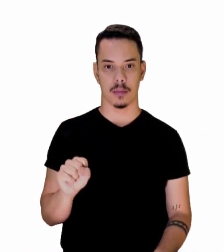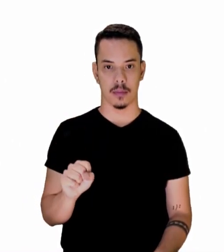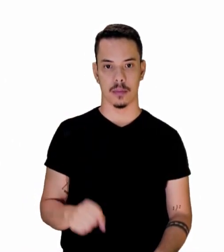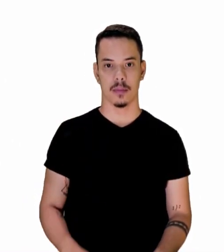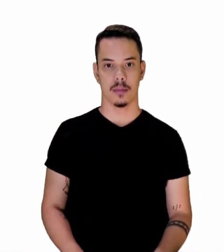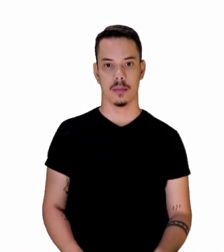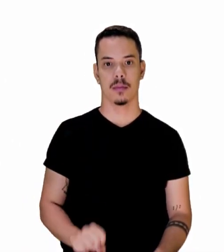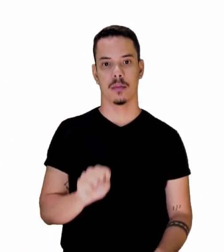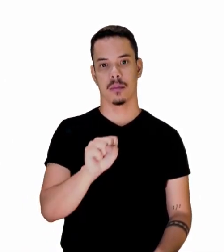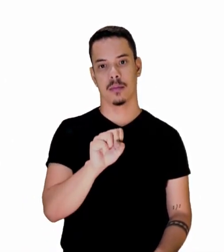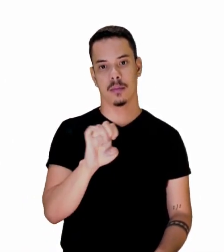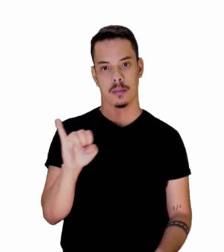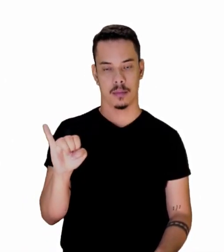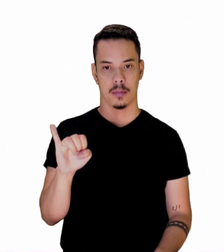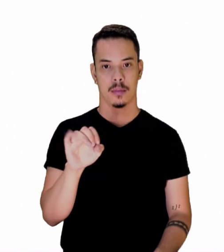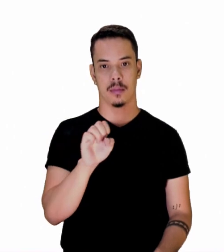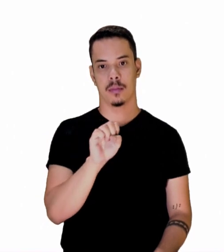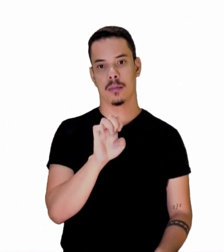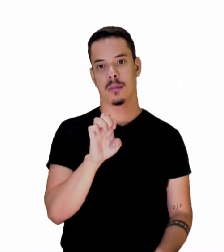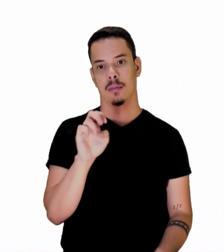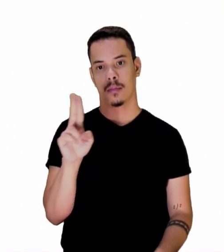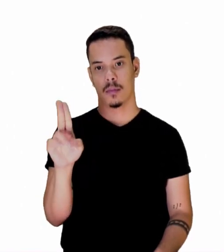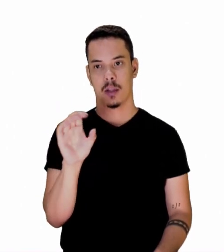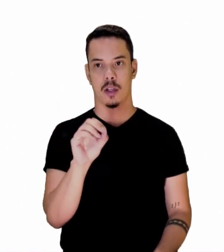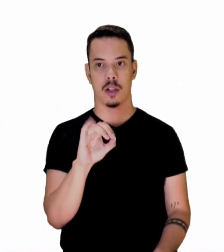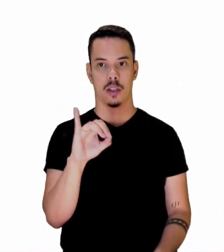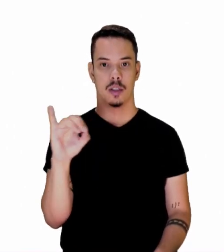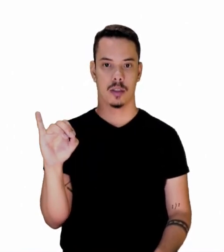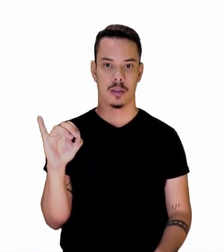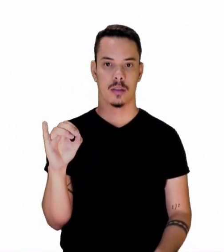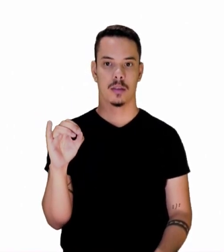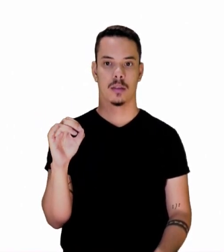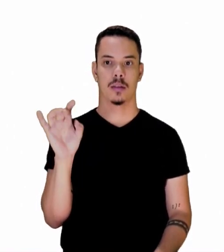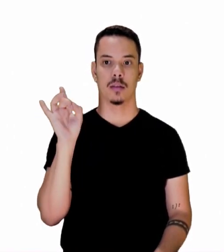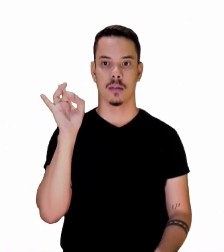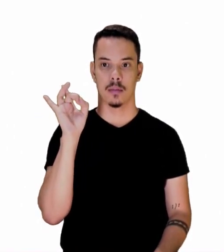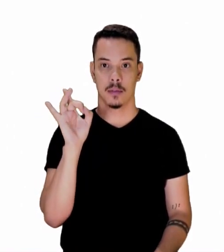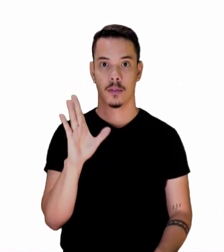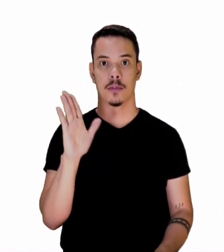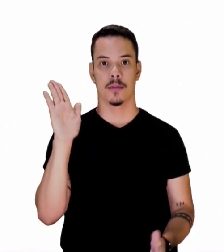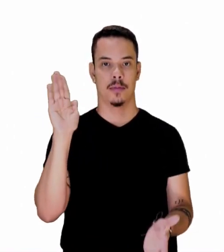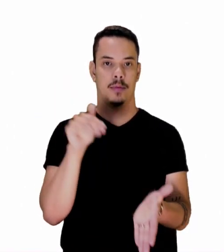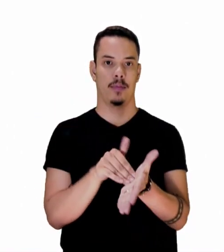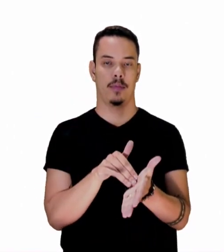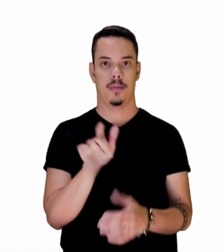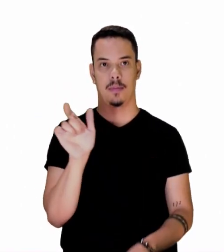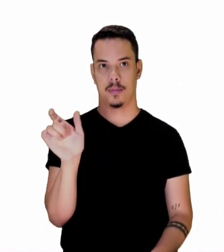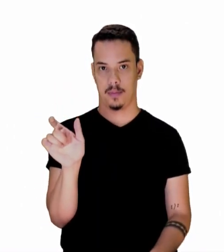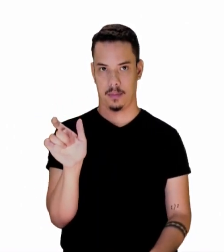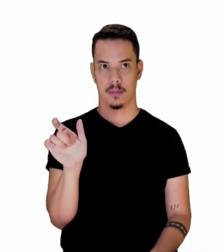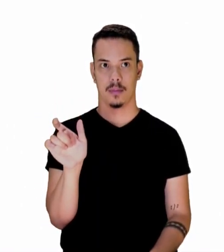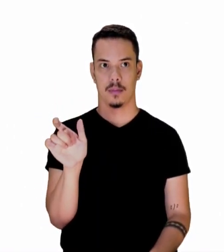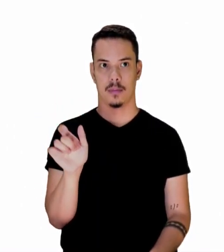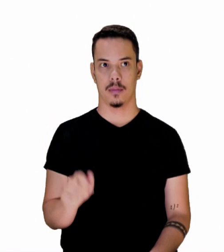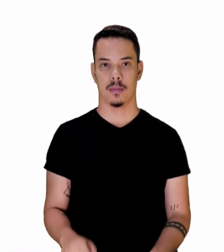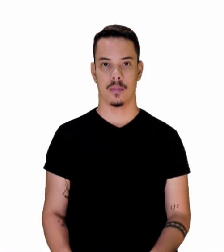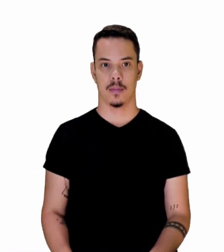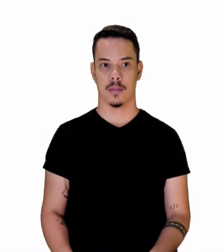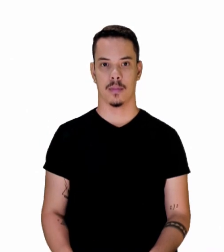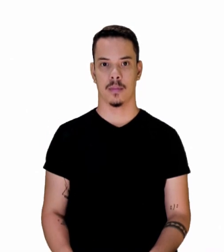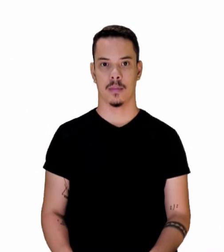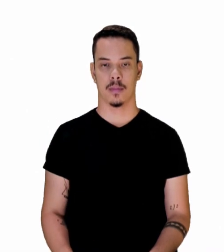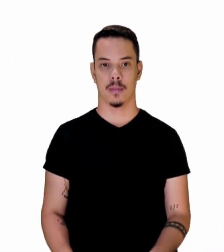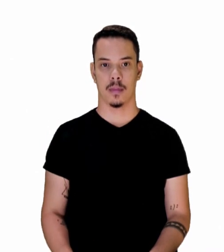Ei, el, oi, seguido ou não de S. Somente no final de